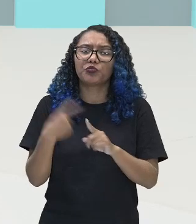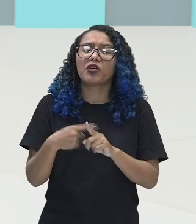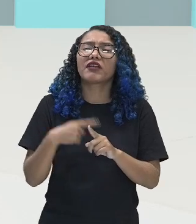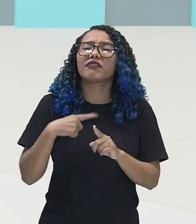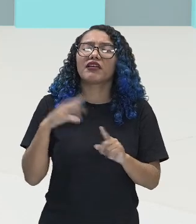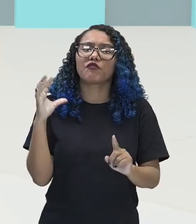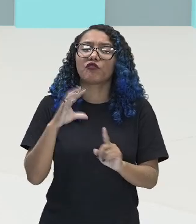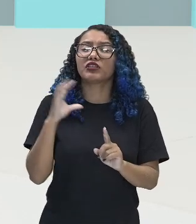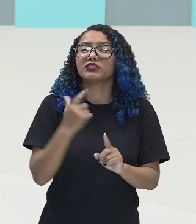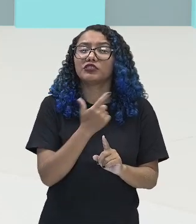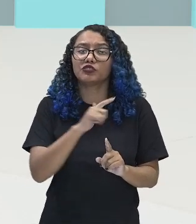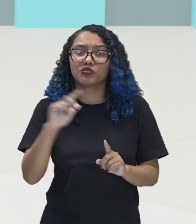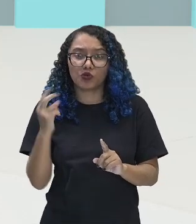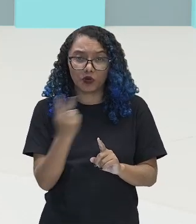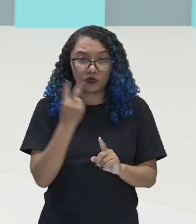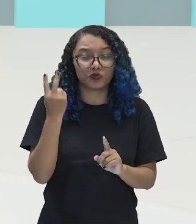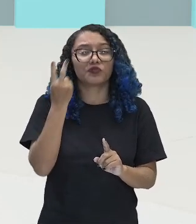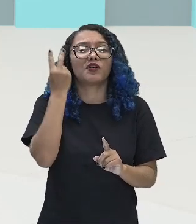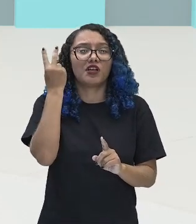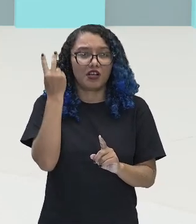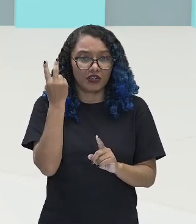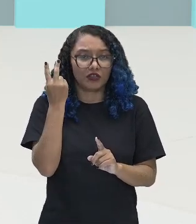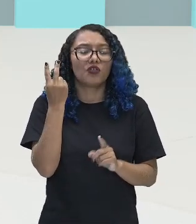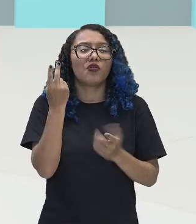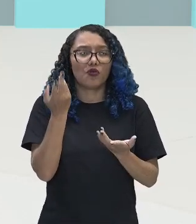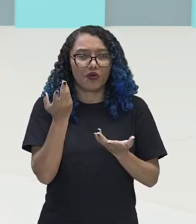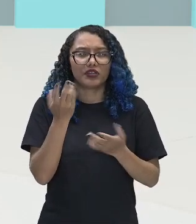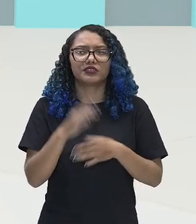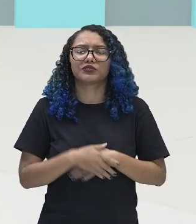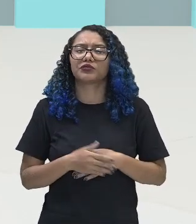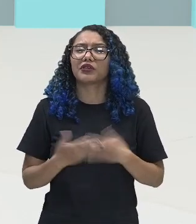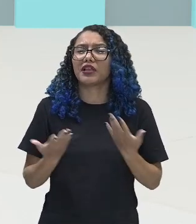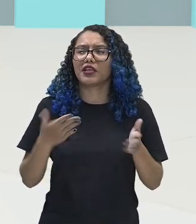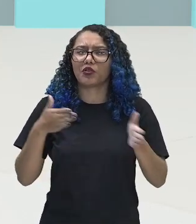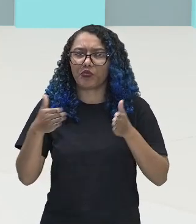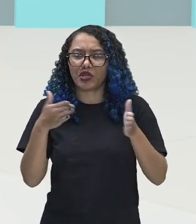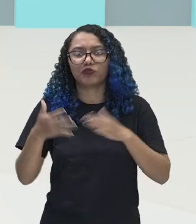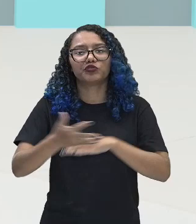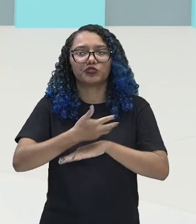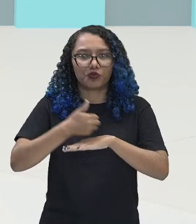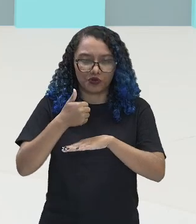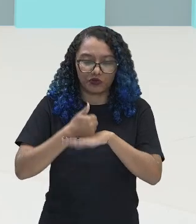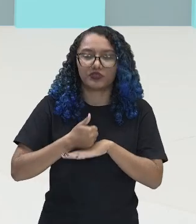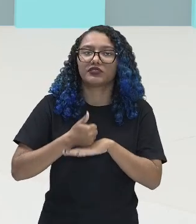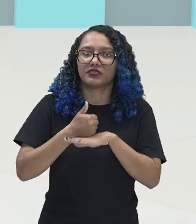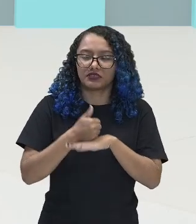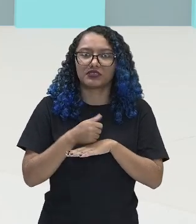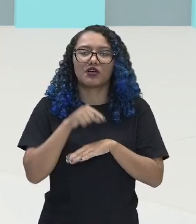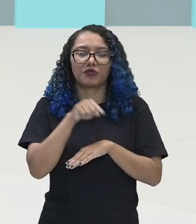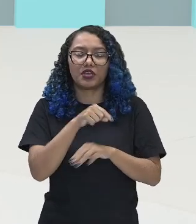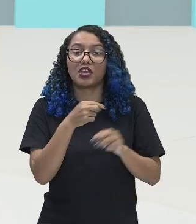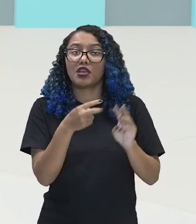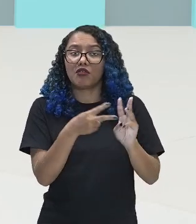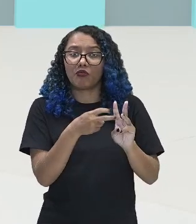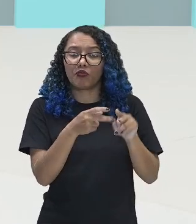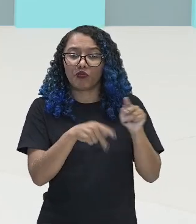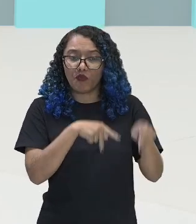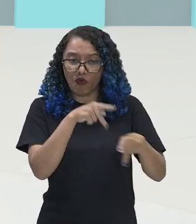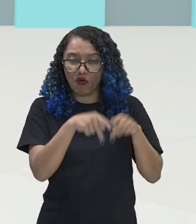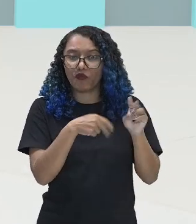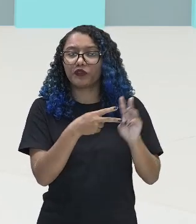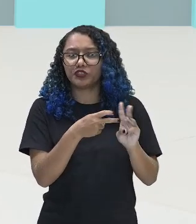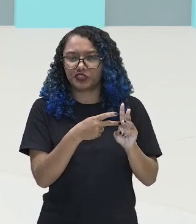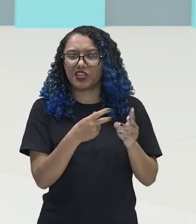outros valores, ou seja, devido a todo o processo de colonização que esses povos originários indígenas viveram, não é,